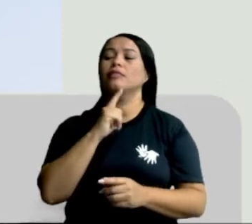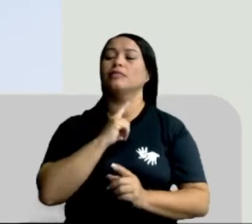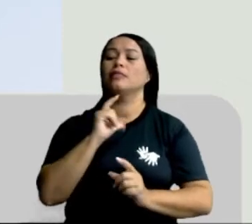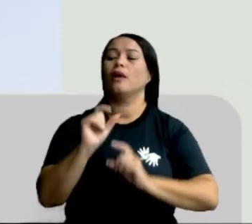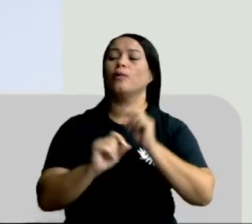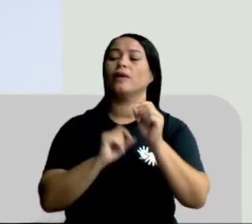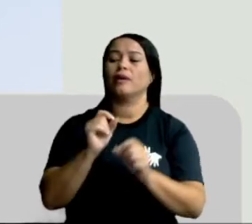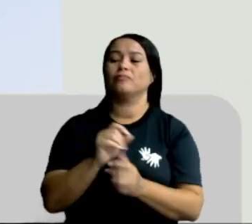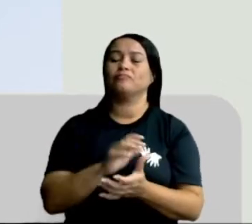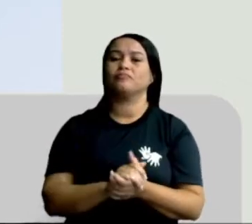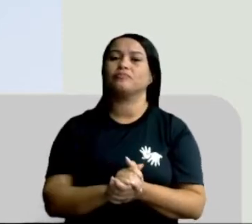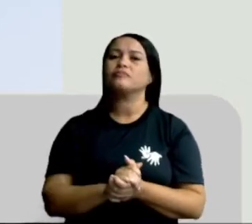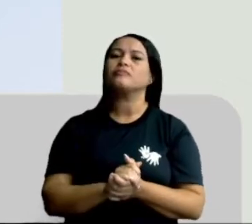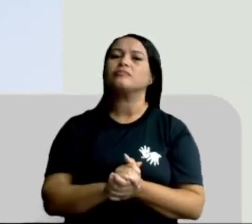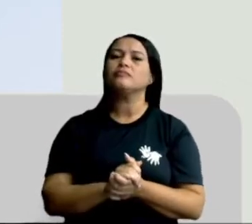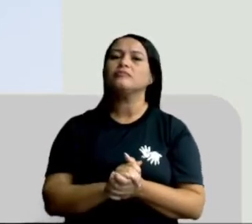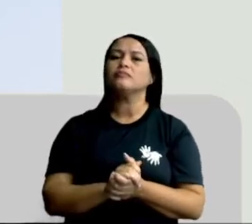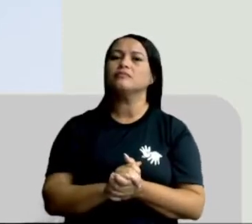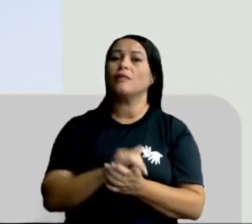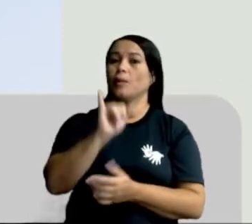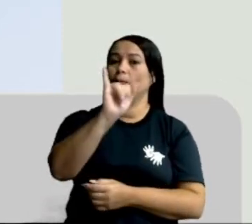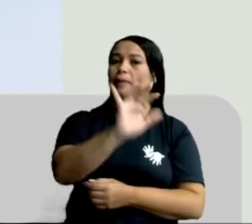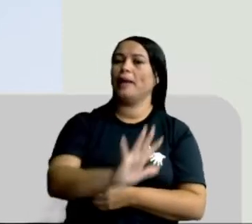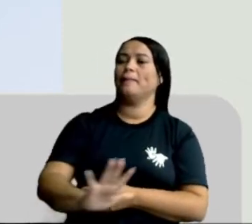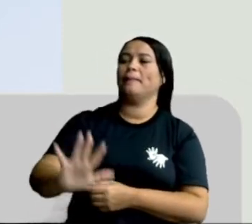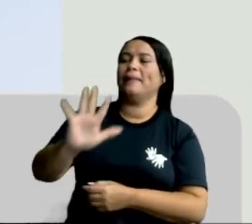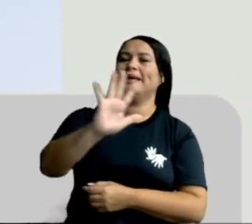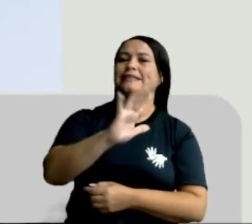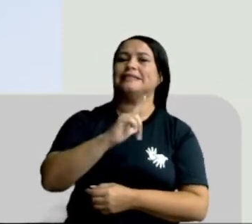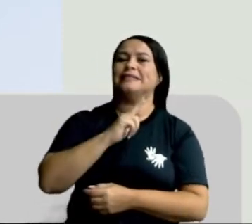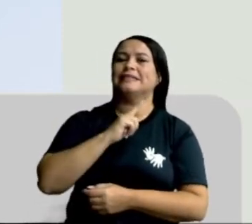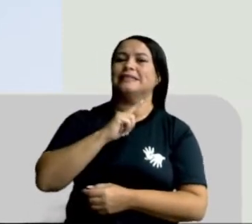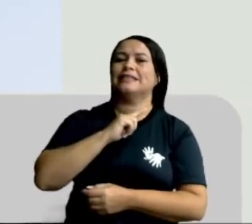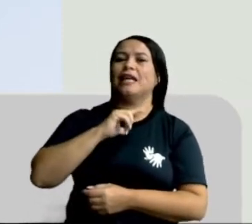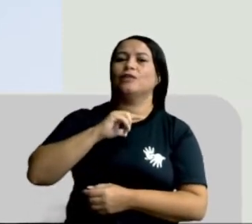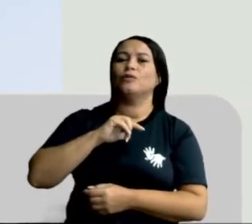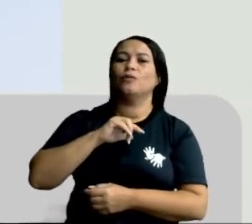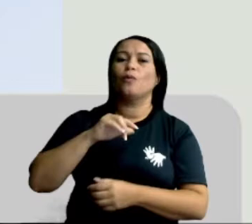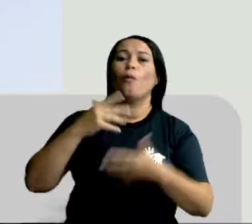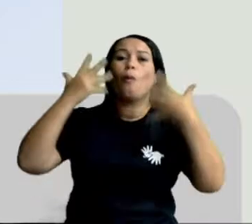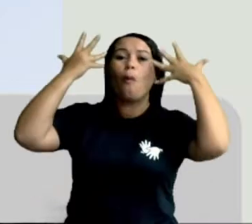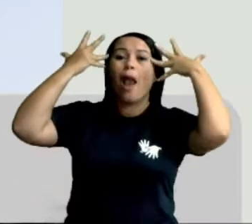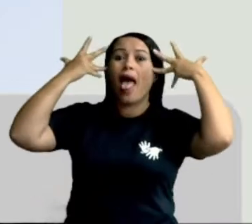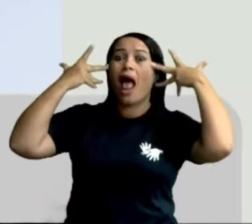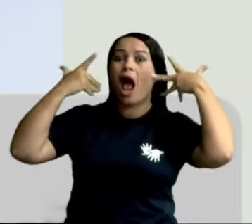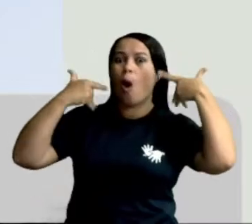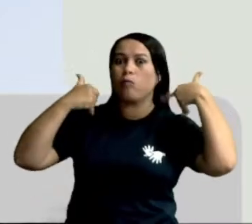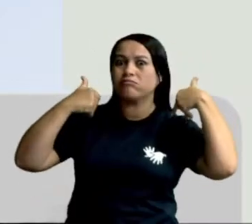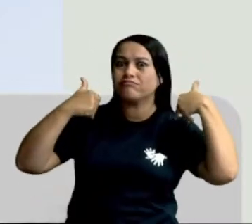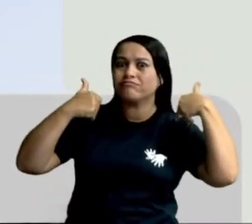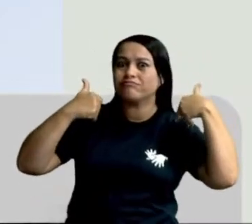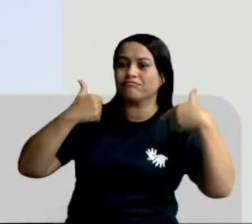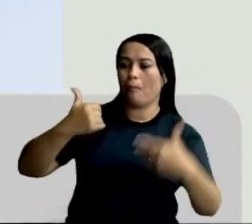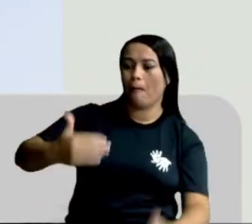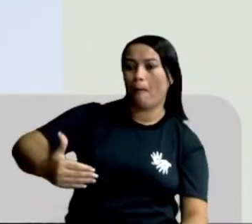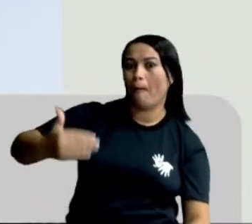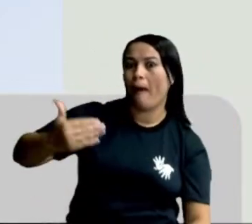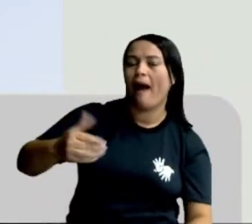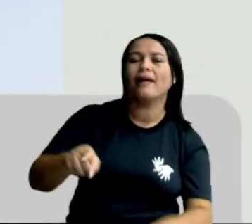ó, uma imagem com um leãozinho, um leãozão,